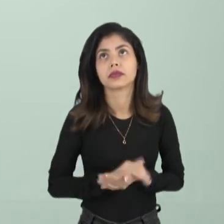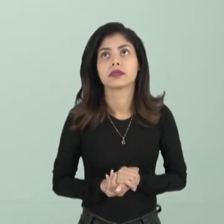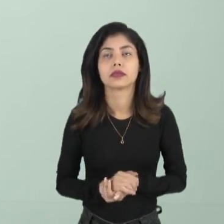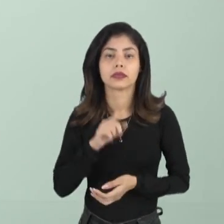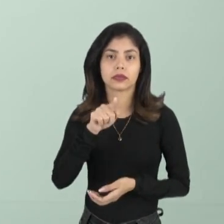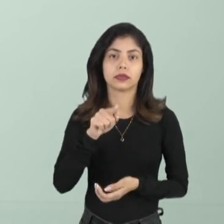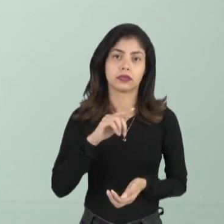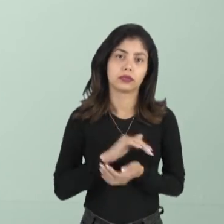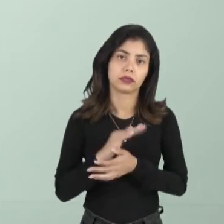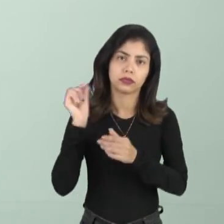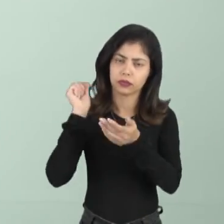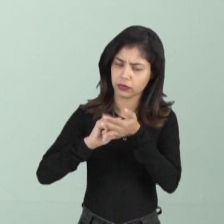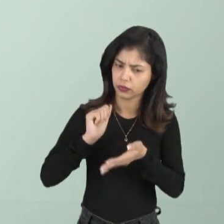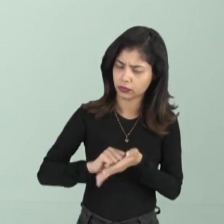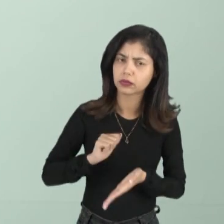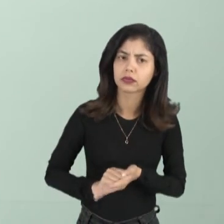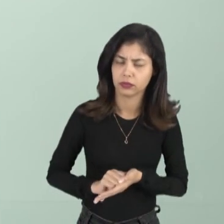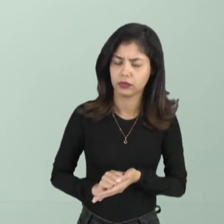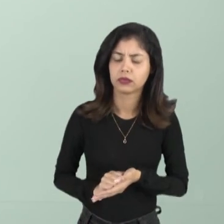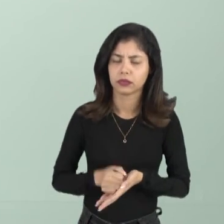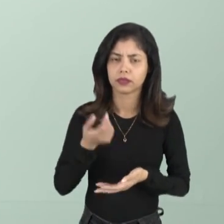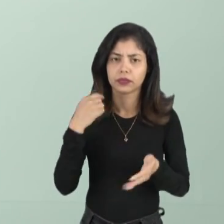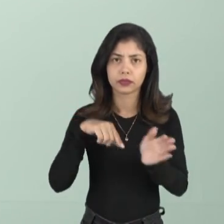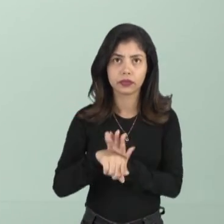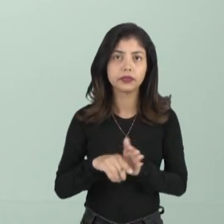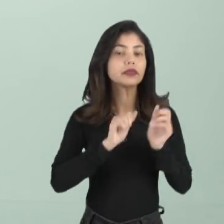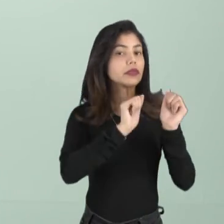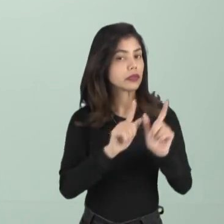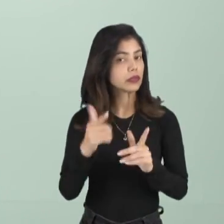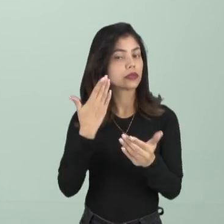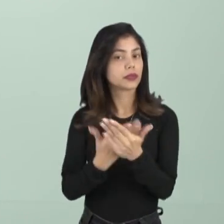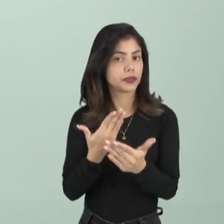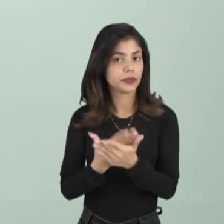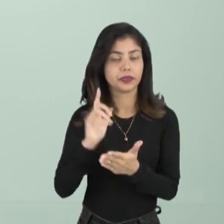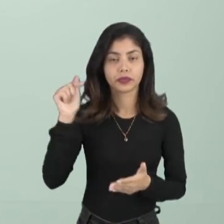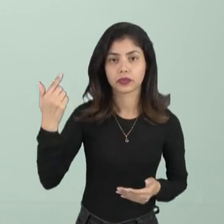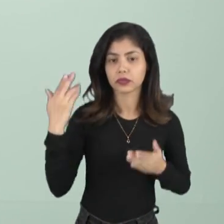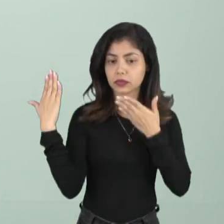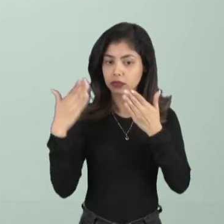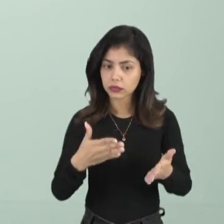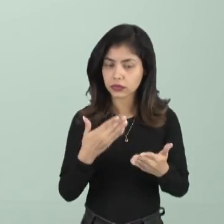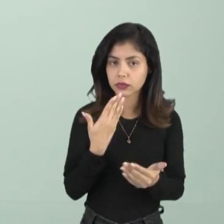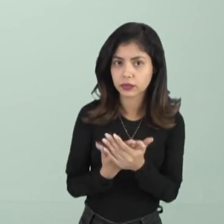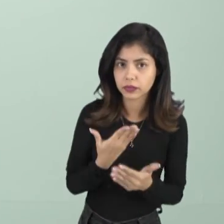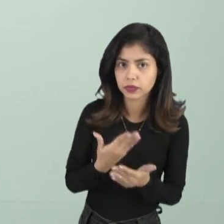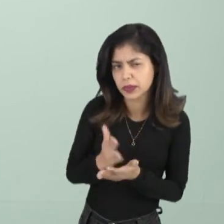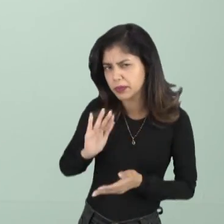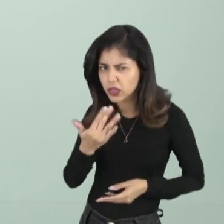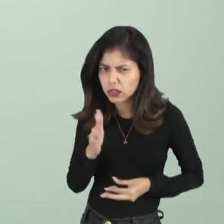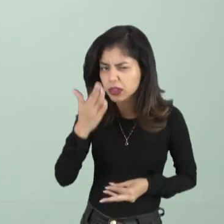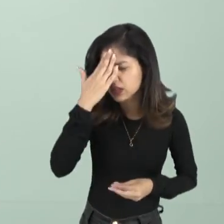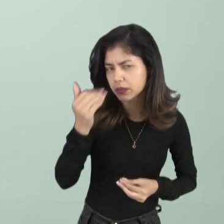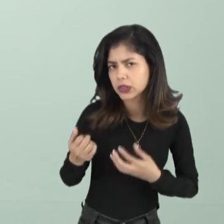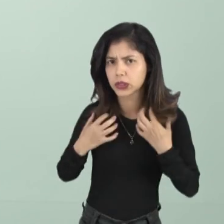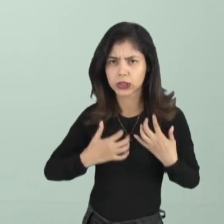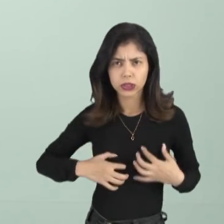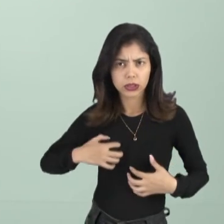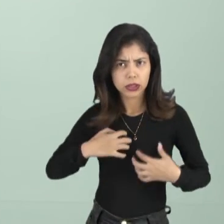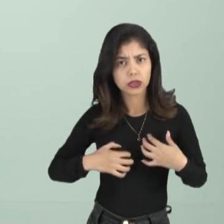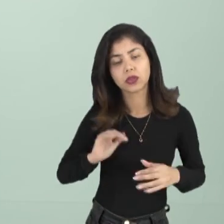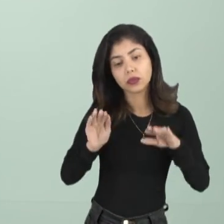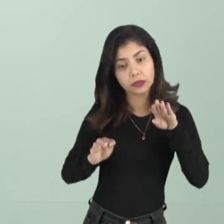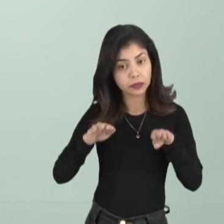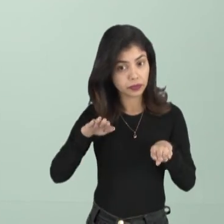também que vocês aí refaçam essa questão e acompanhem as demais aulas, né? O objetivo dessa aula aí era ter uma noção, uma sensação do que